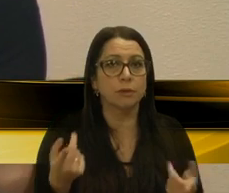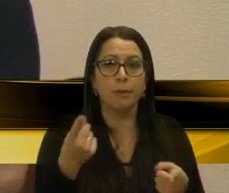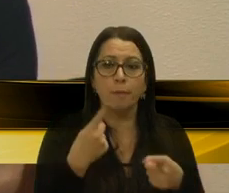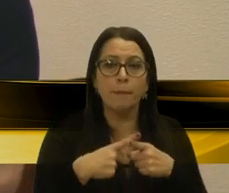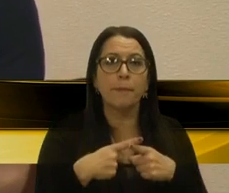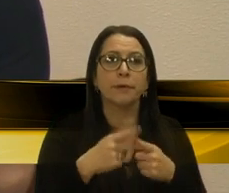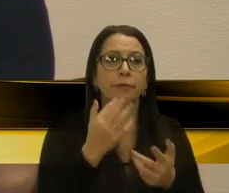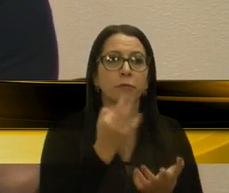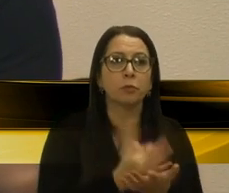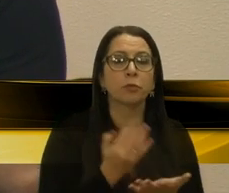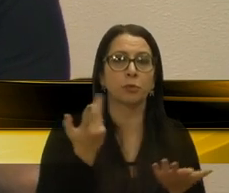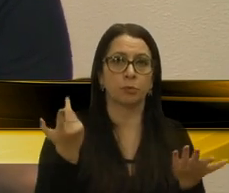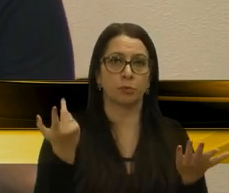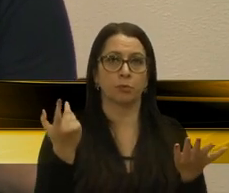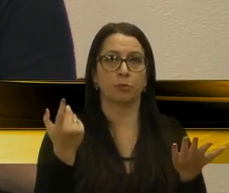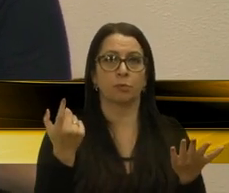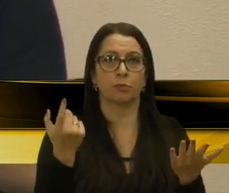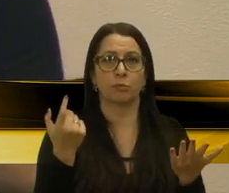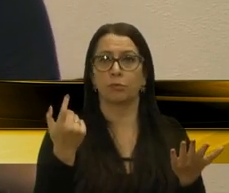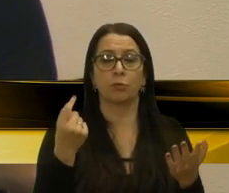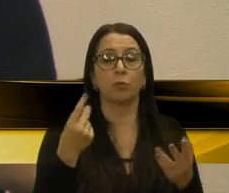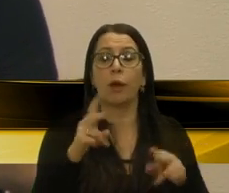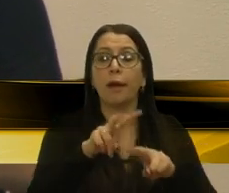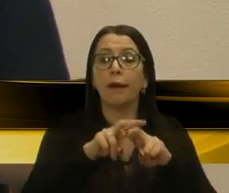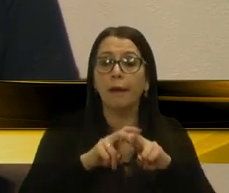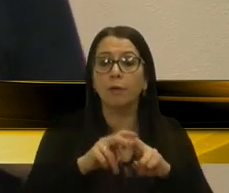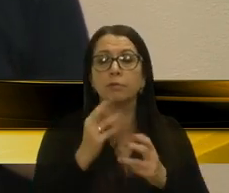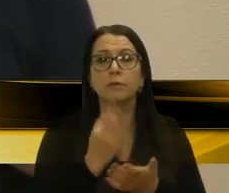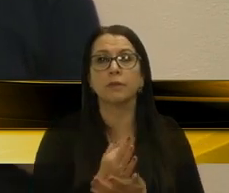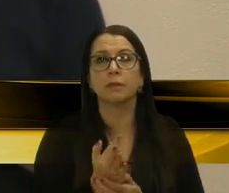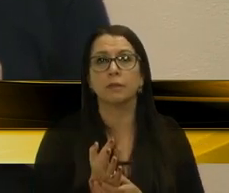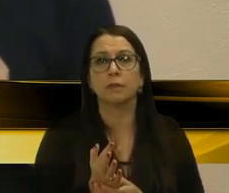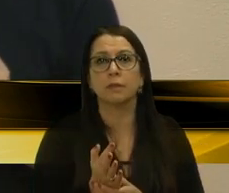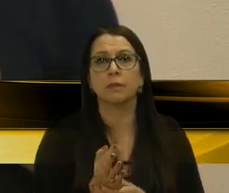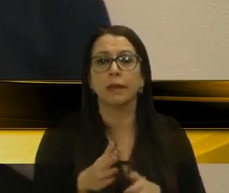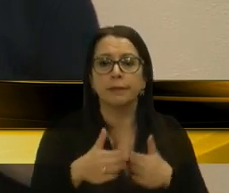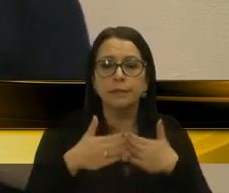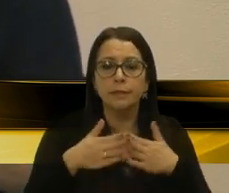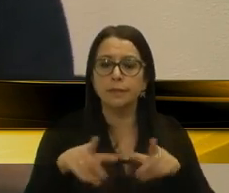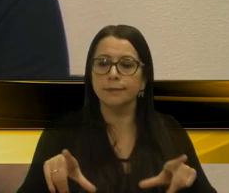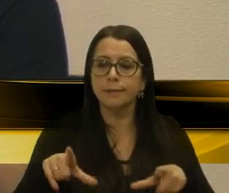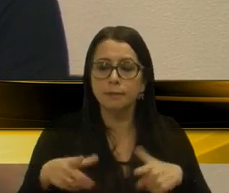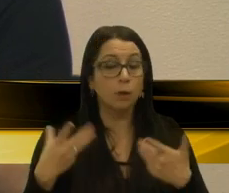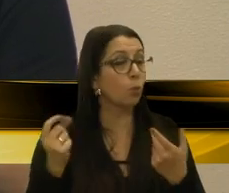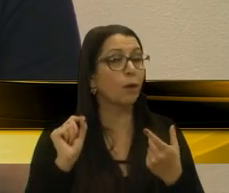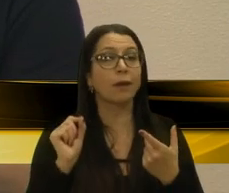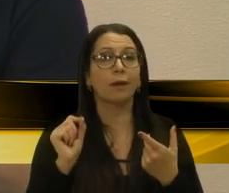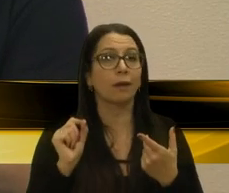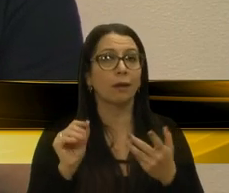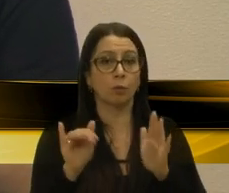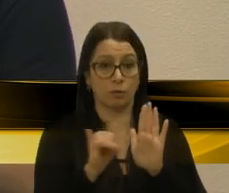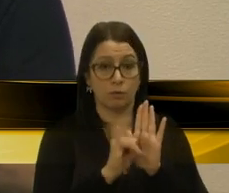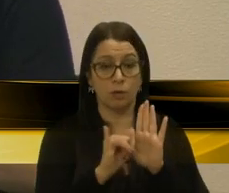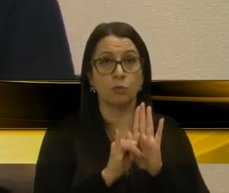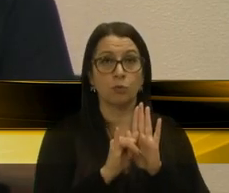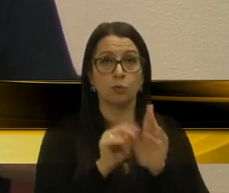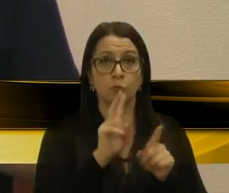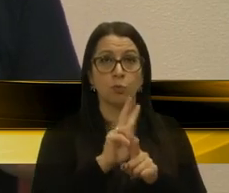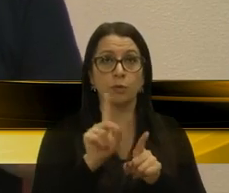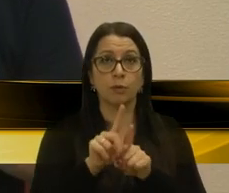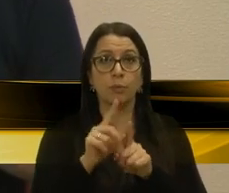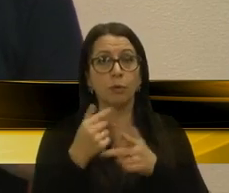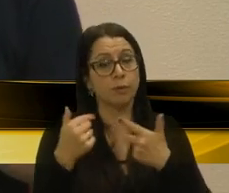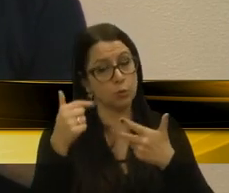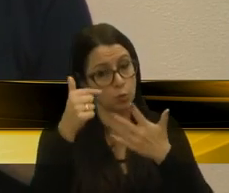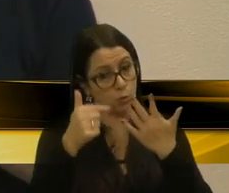está ausente. Qual é o motivo da ausência? É licença, é atestado? Enfim, o Estatuto do Servidor protege também o servidor em